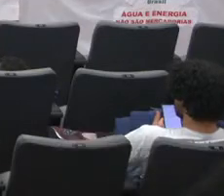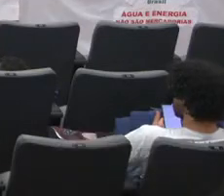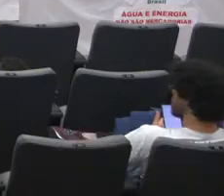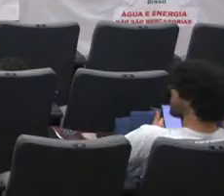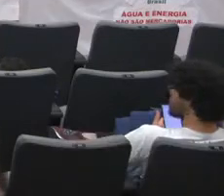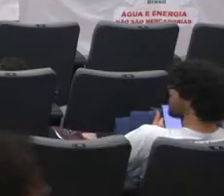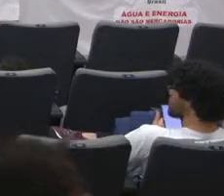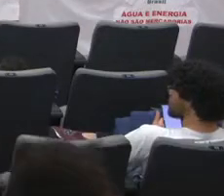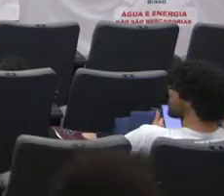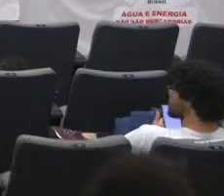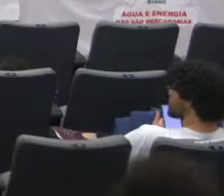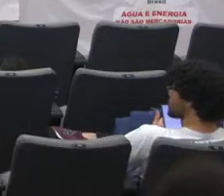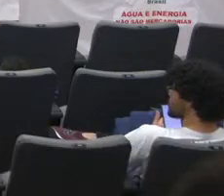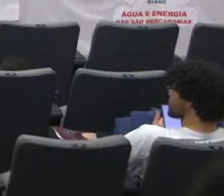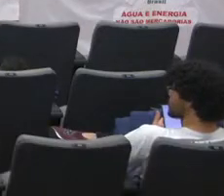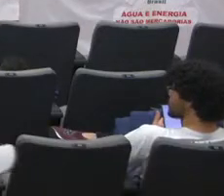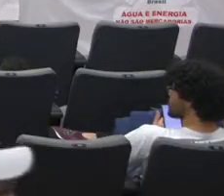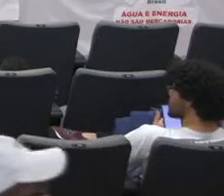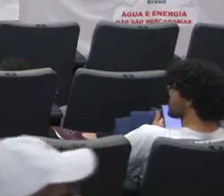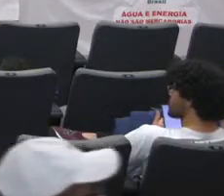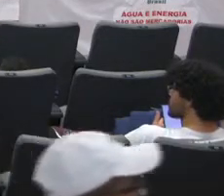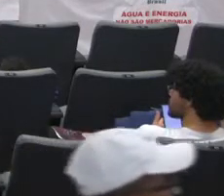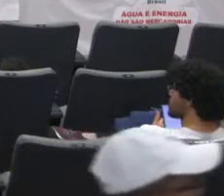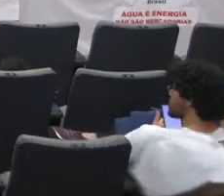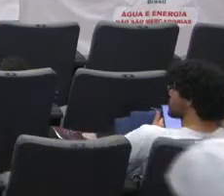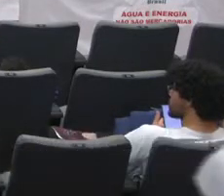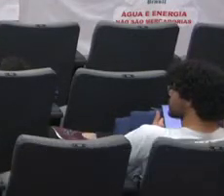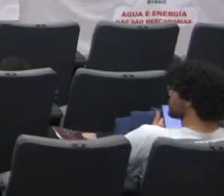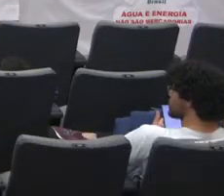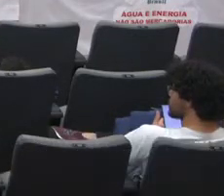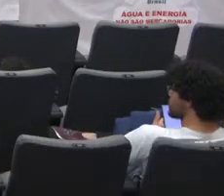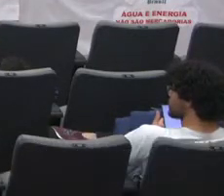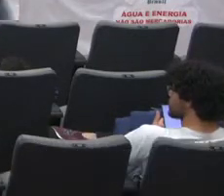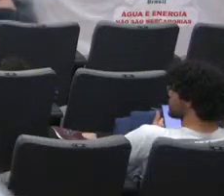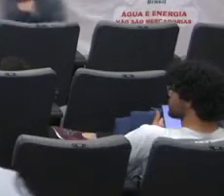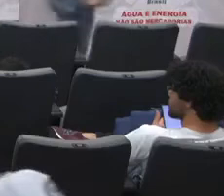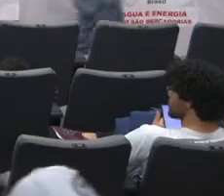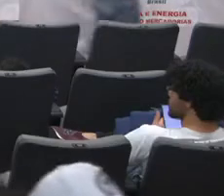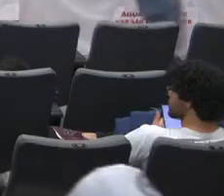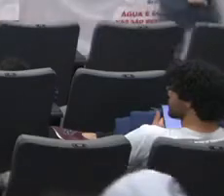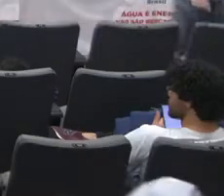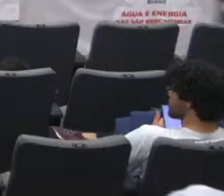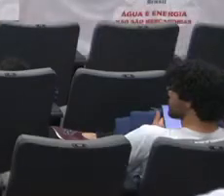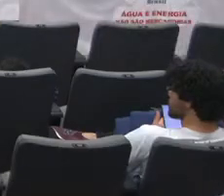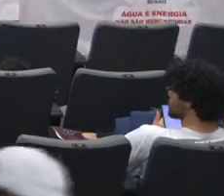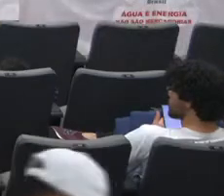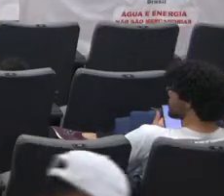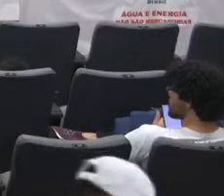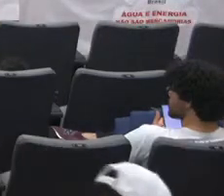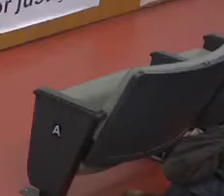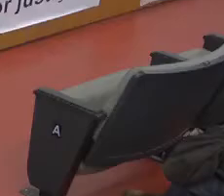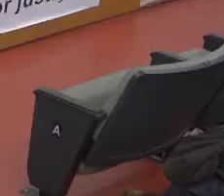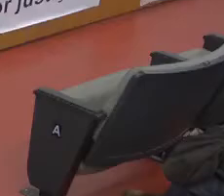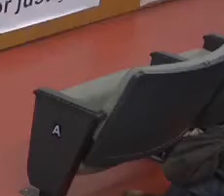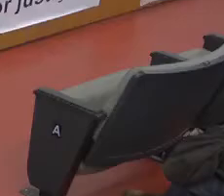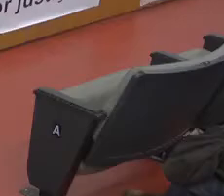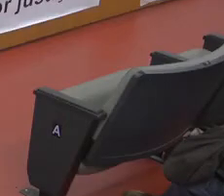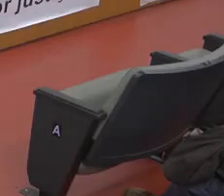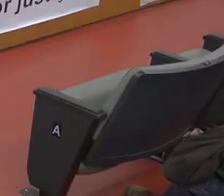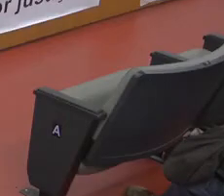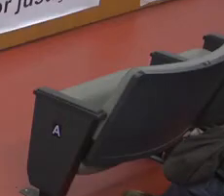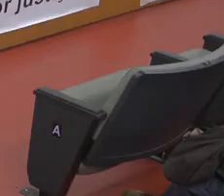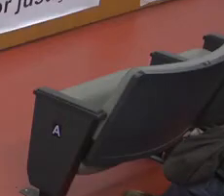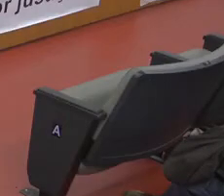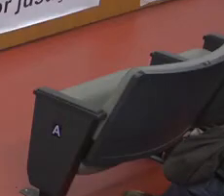daqui a pouco vamos dar início a fase de Exposições da nossa terceira mesa de trabalho estamos